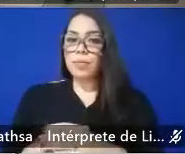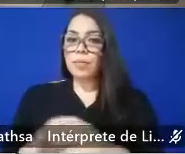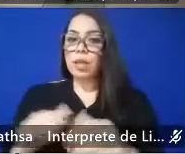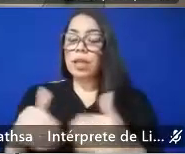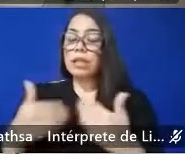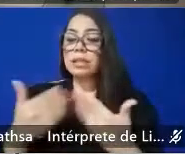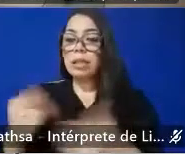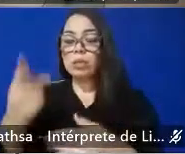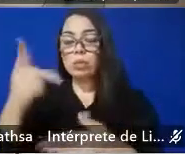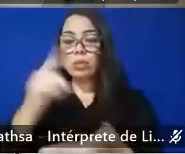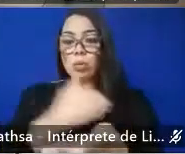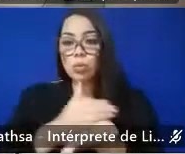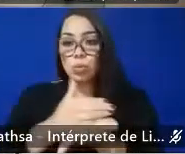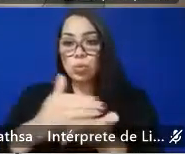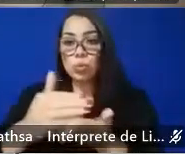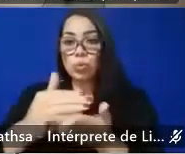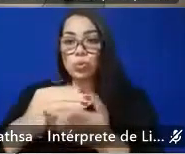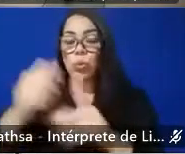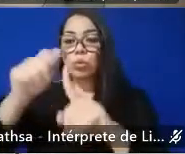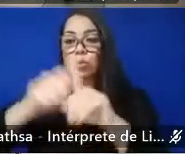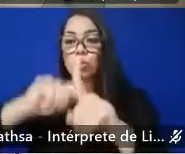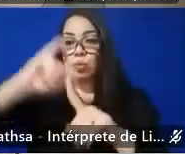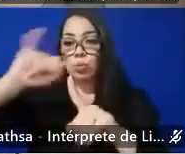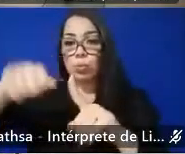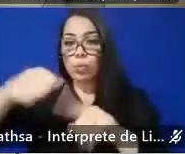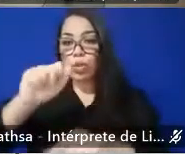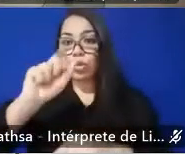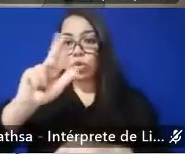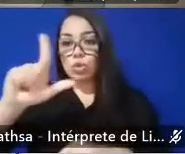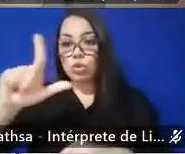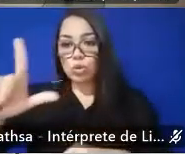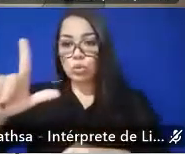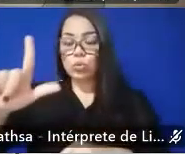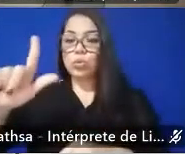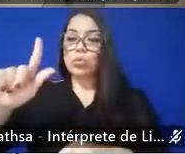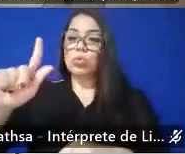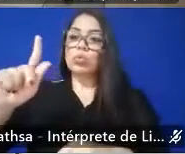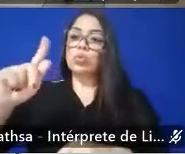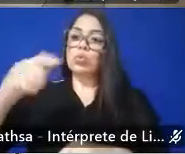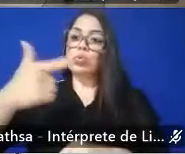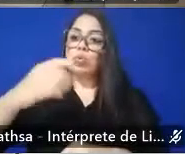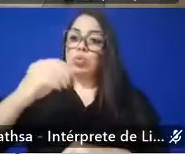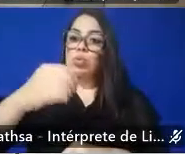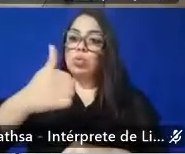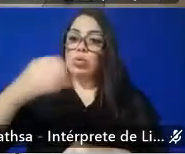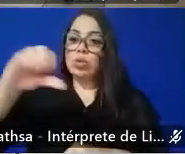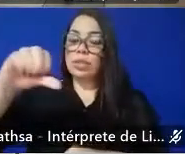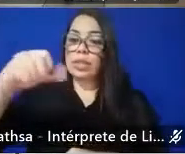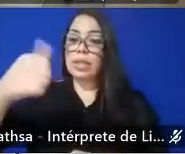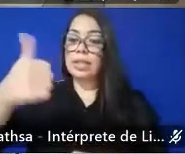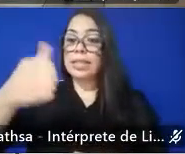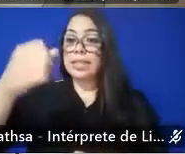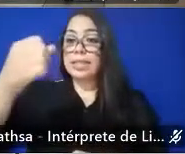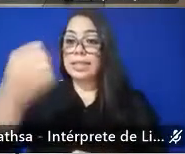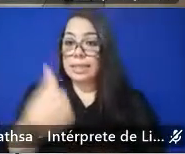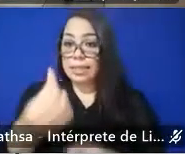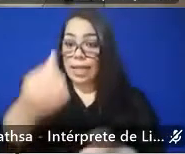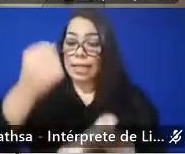em julho de dois mil e dezenove foram celebradas 16 acordo de não persecução disciplinar